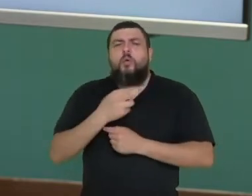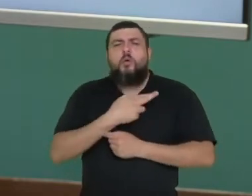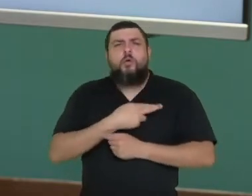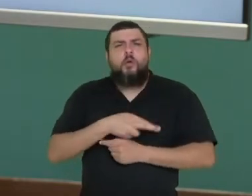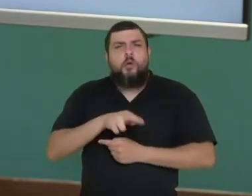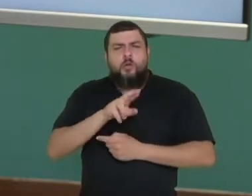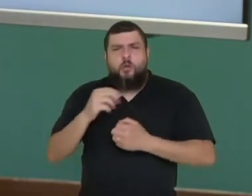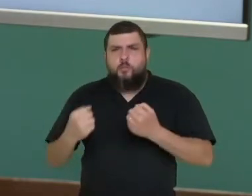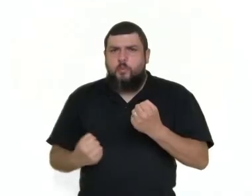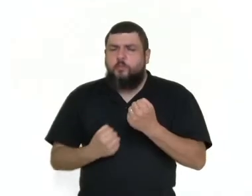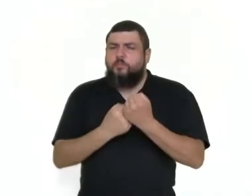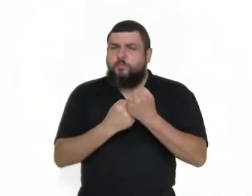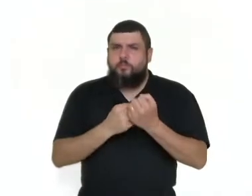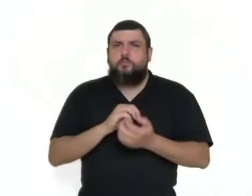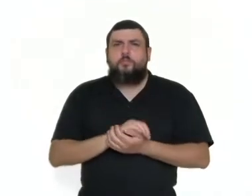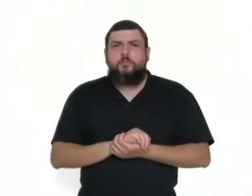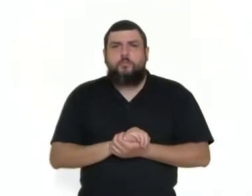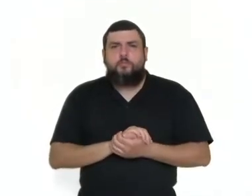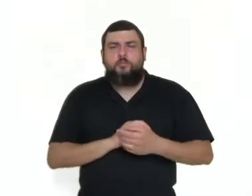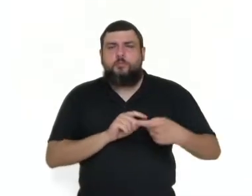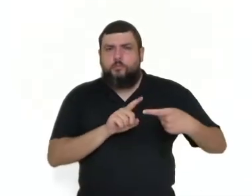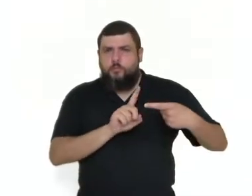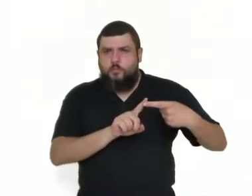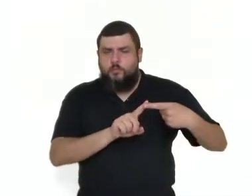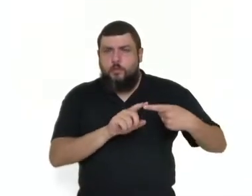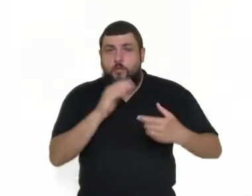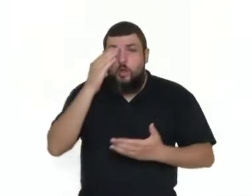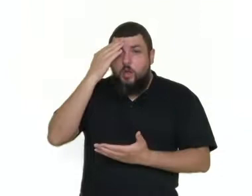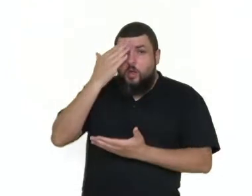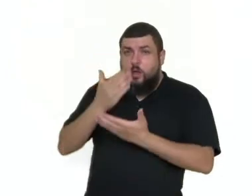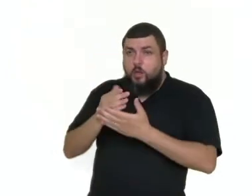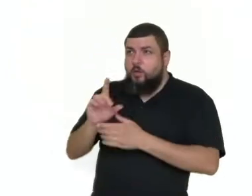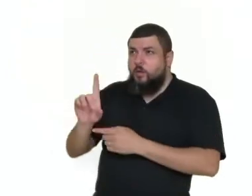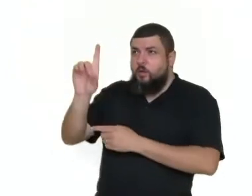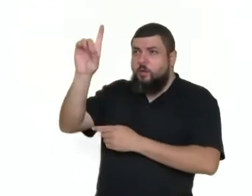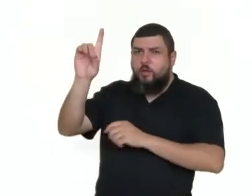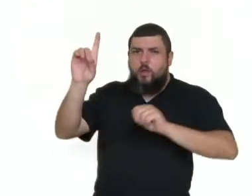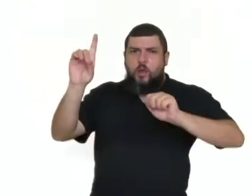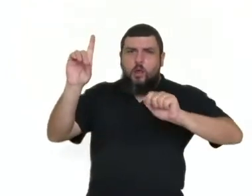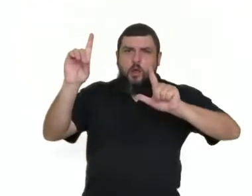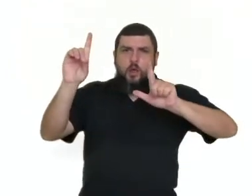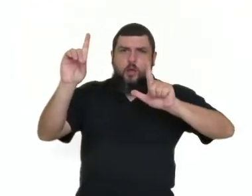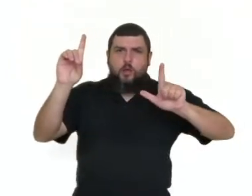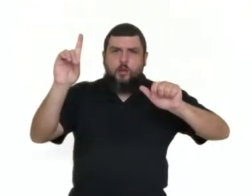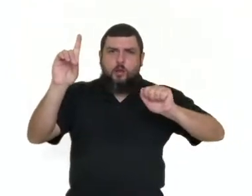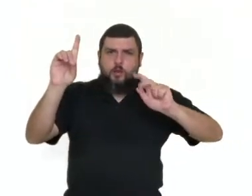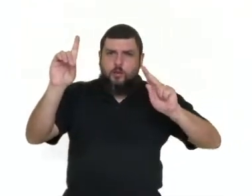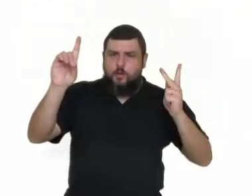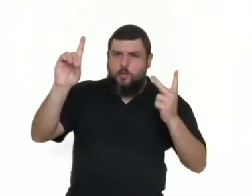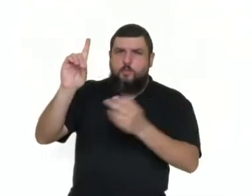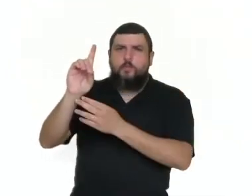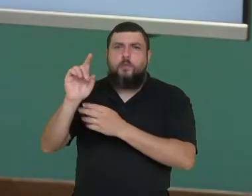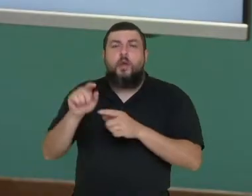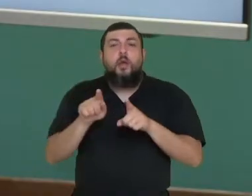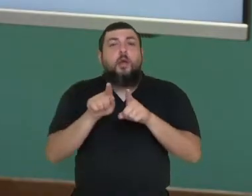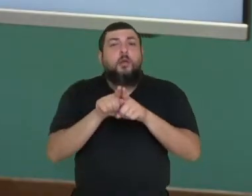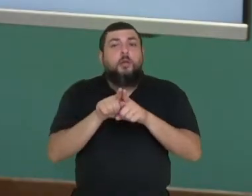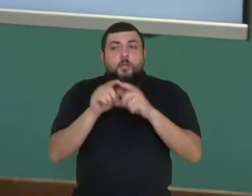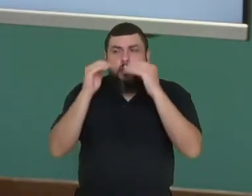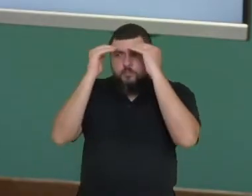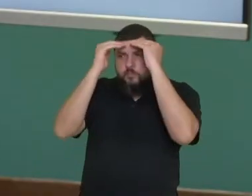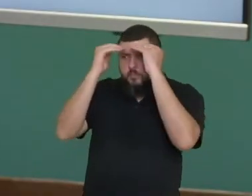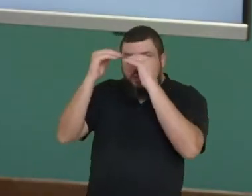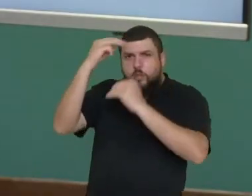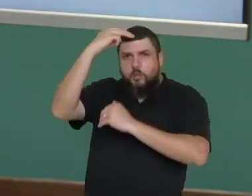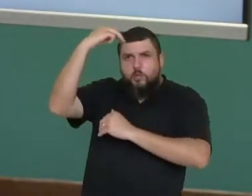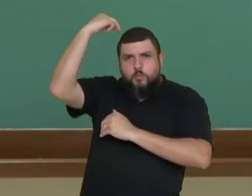defende no islamismo. Crer em um só Deus. O nome desse Deus é Alá. E seguir os ensinamentos de Maomé, seu mensageiro. Lembrando que é o mesmo